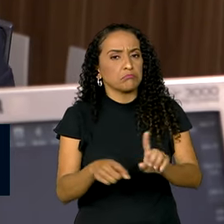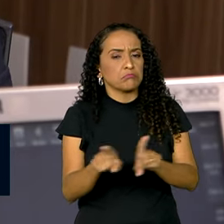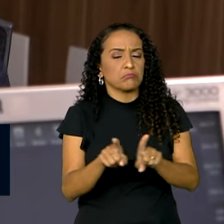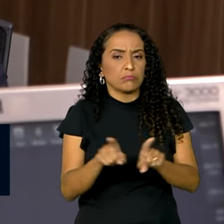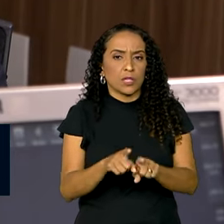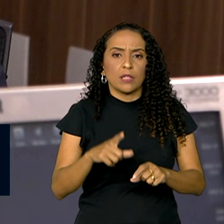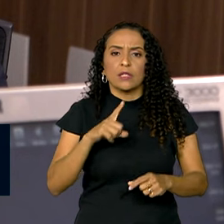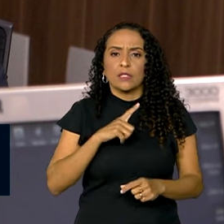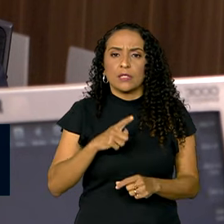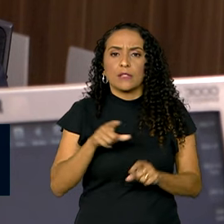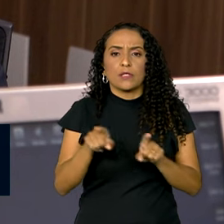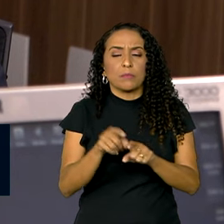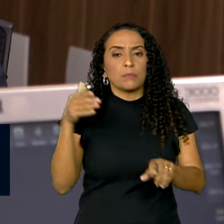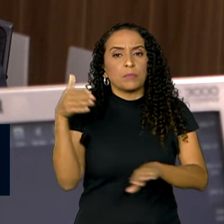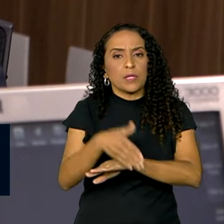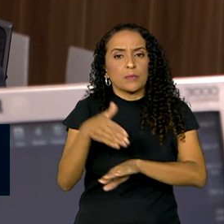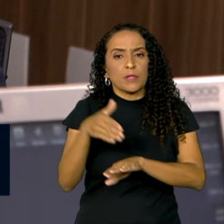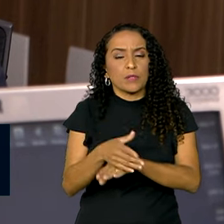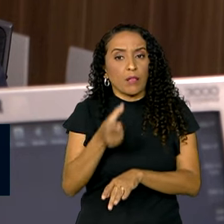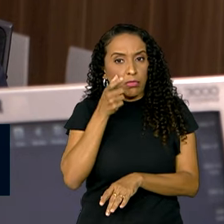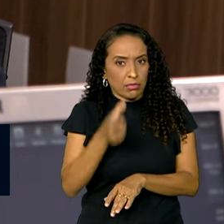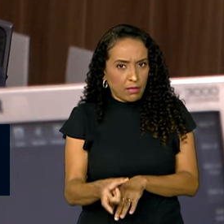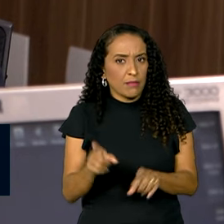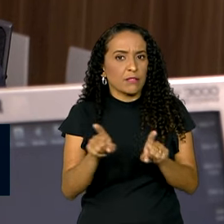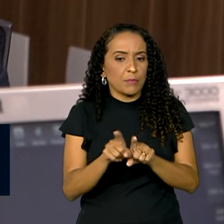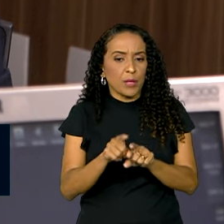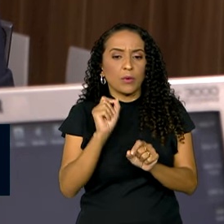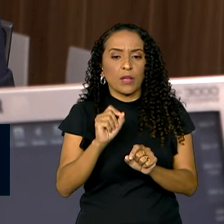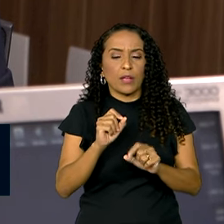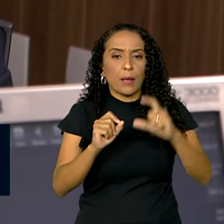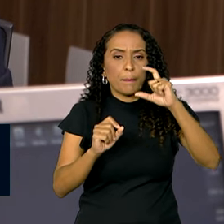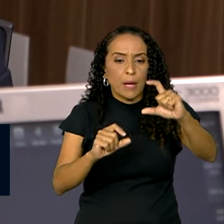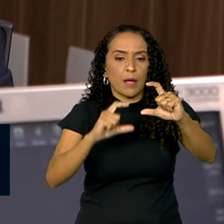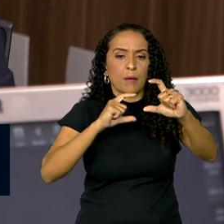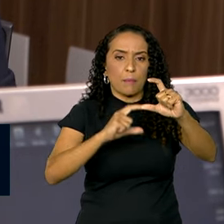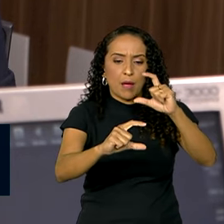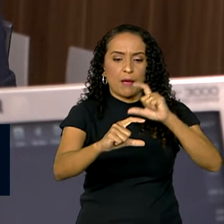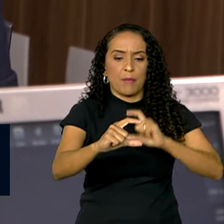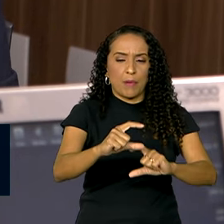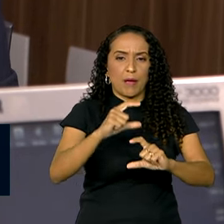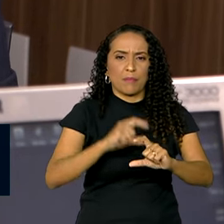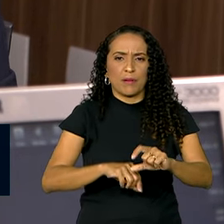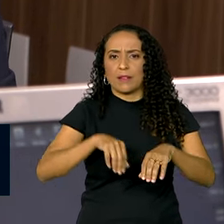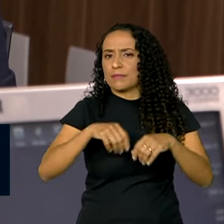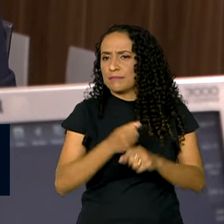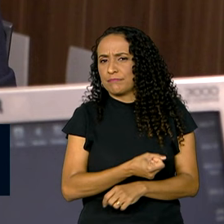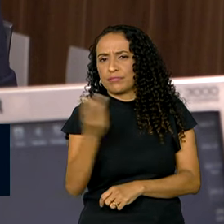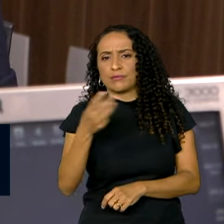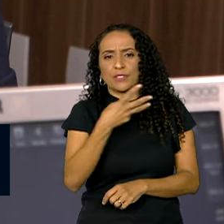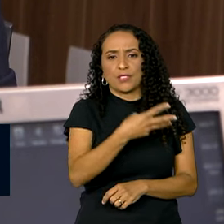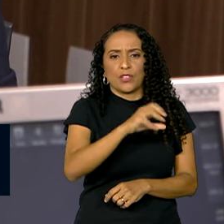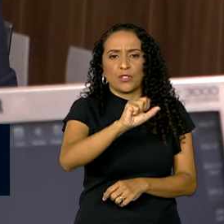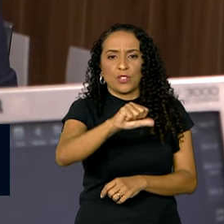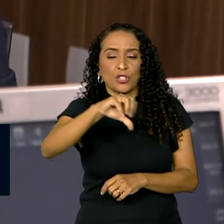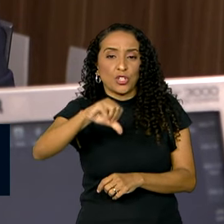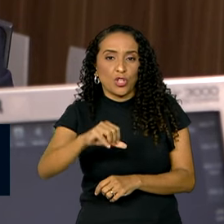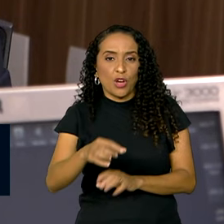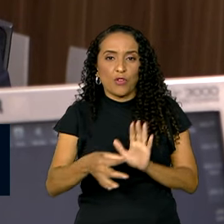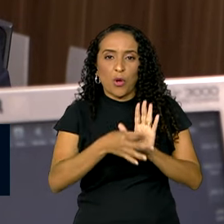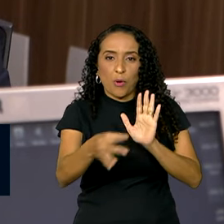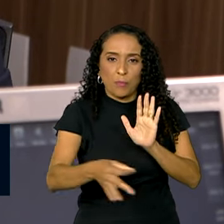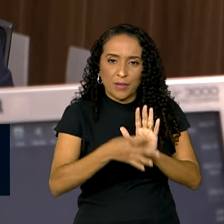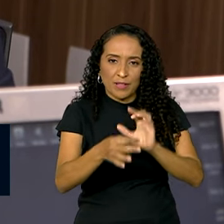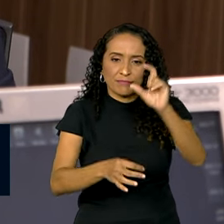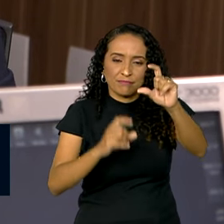eh uma participação interessante né parágrafo a parágrafo então foram 389 comentários de